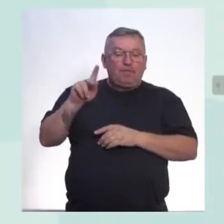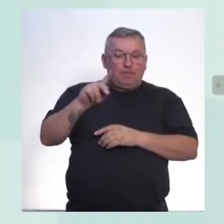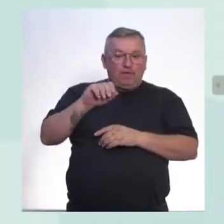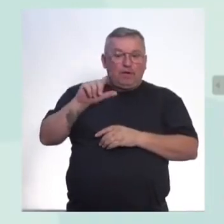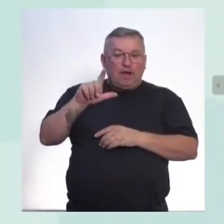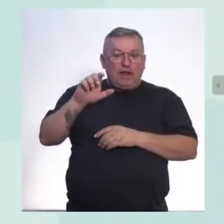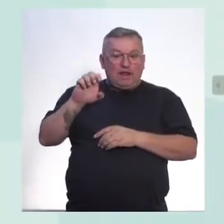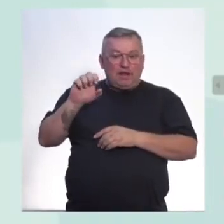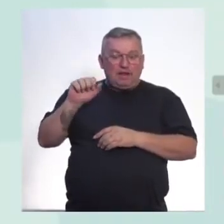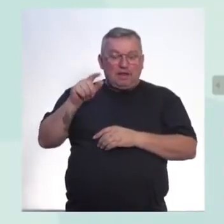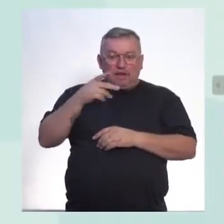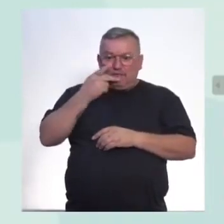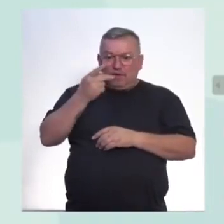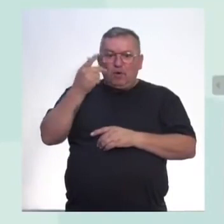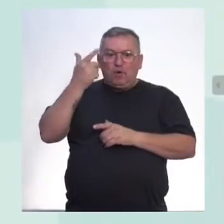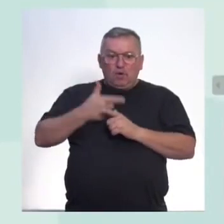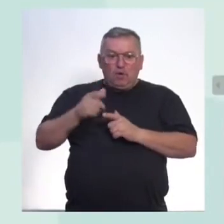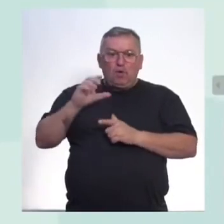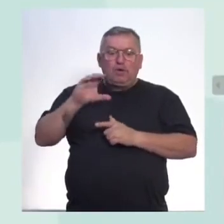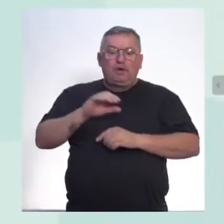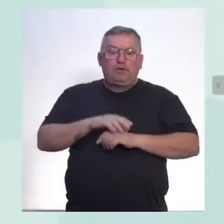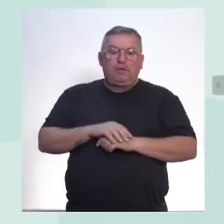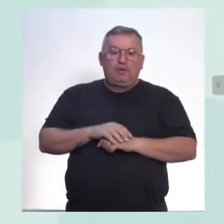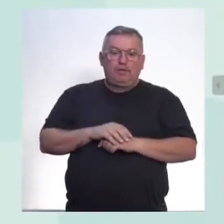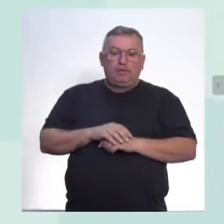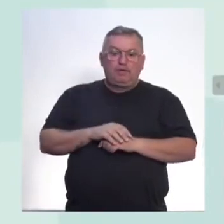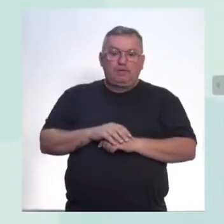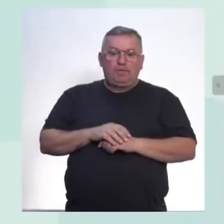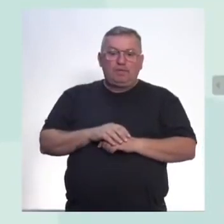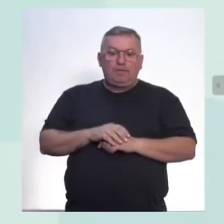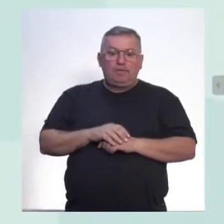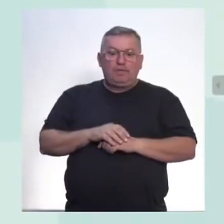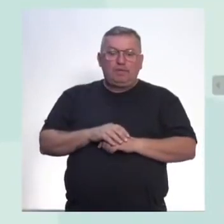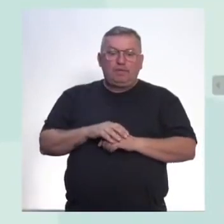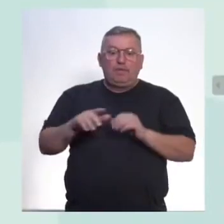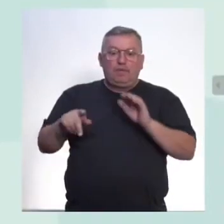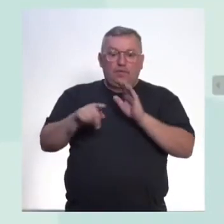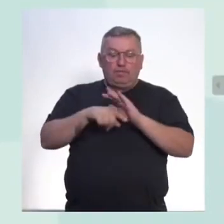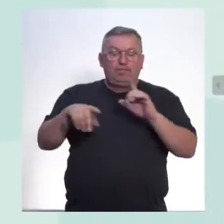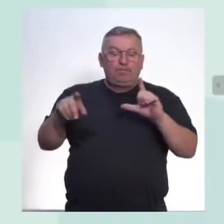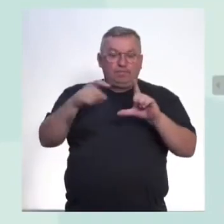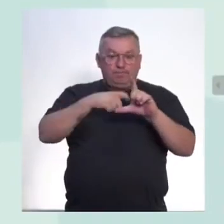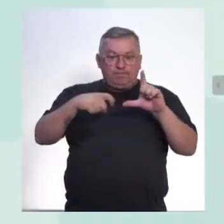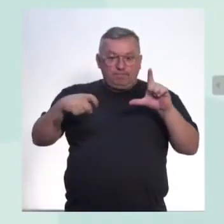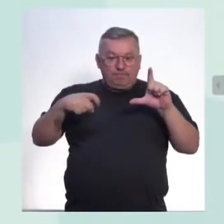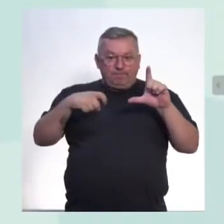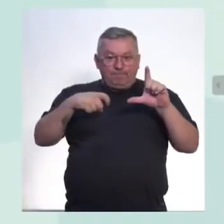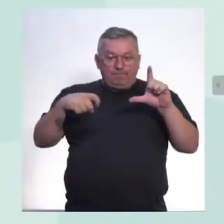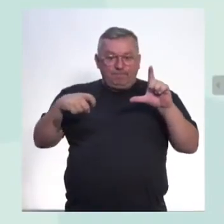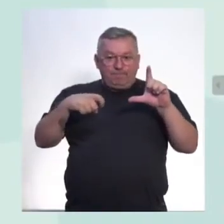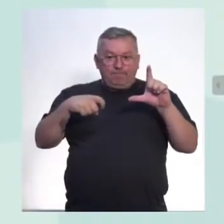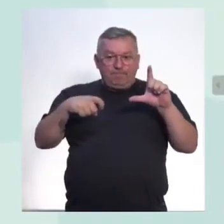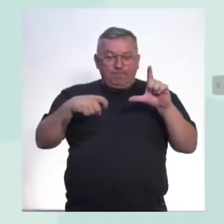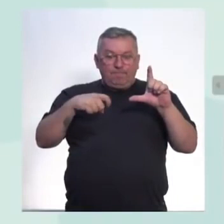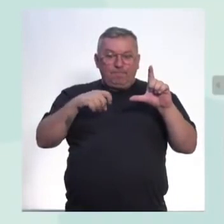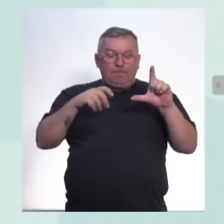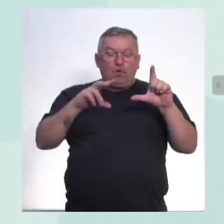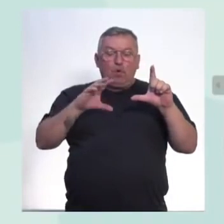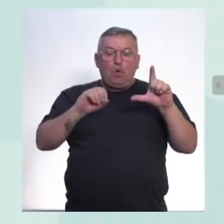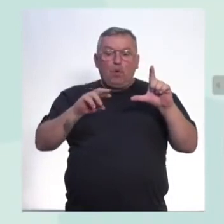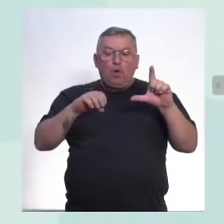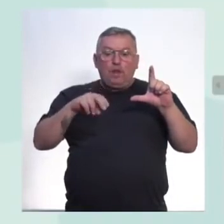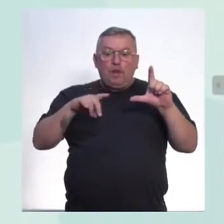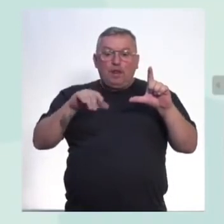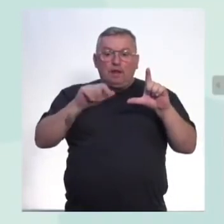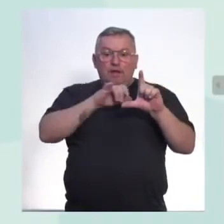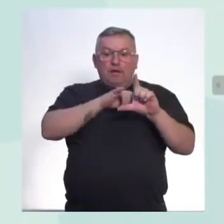aula, até falou bastante sobre isso. Tá? Então, esse aqui é o eixo das abscissas. O X, eixo das ordenadas. Perceba que esse